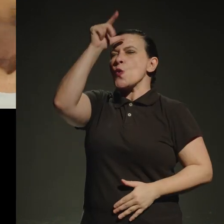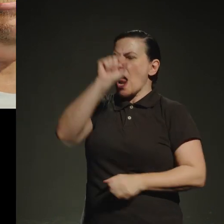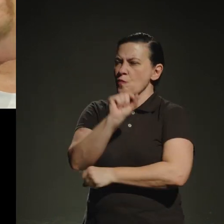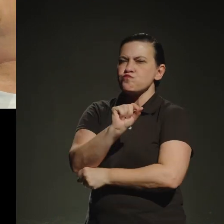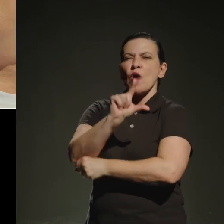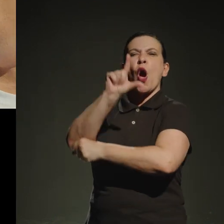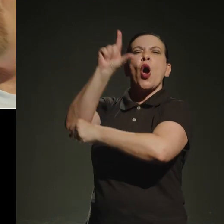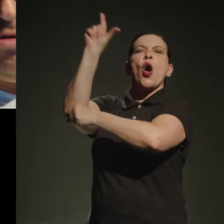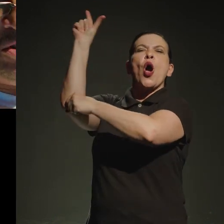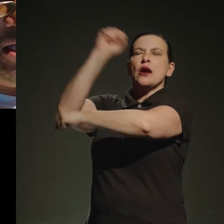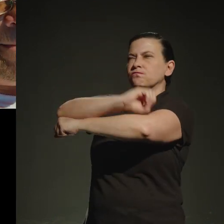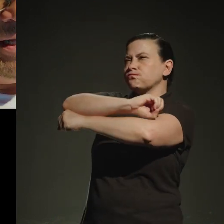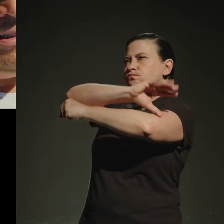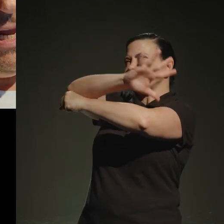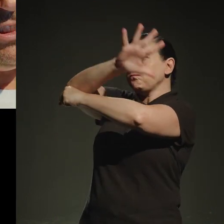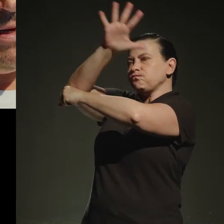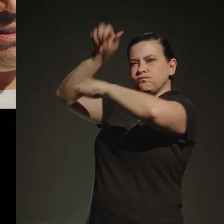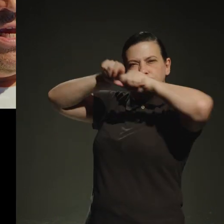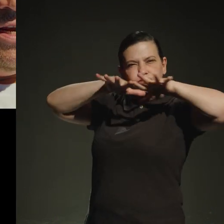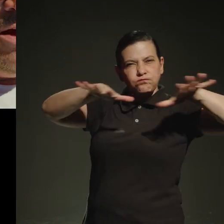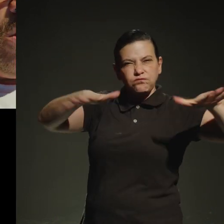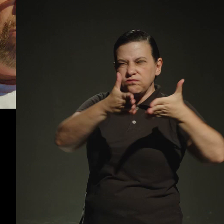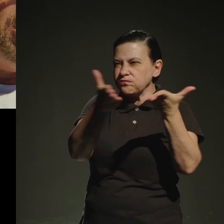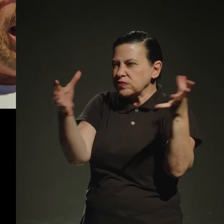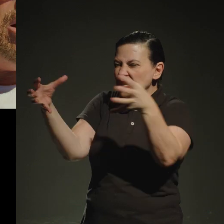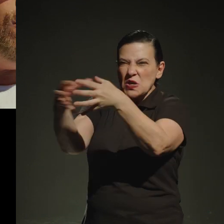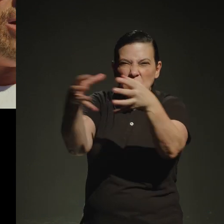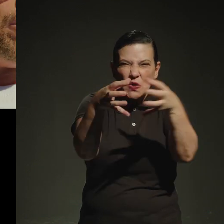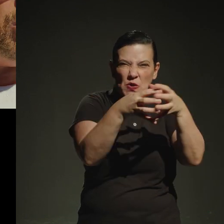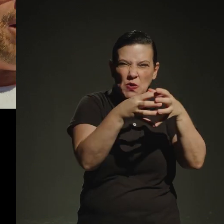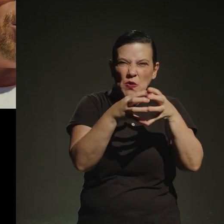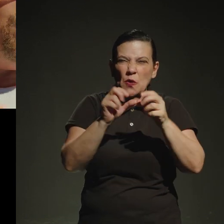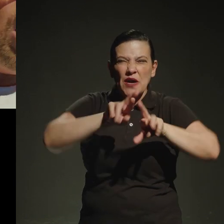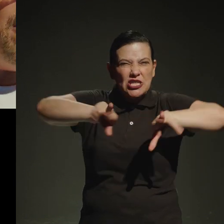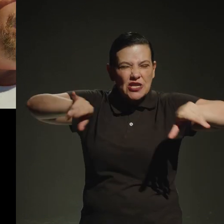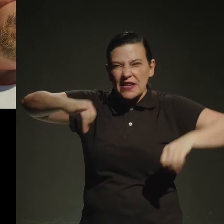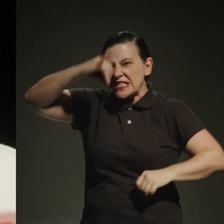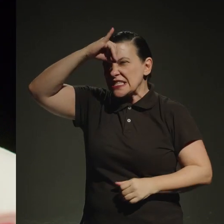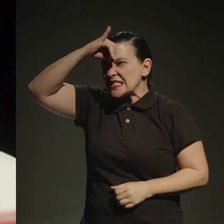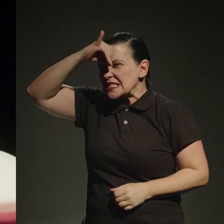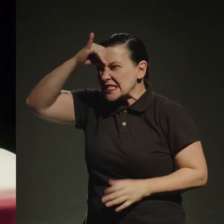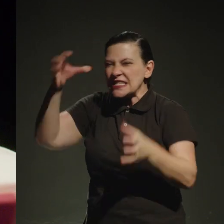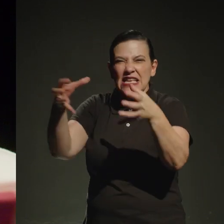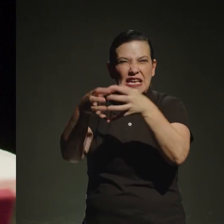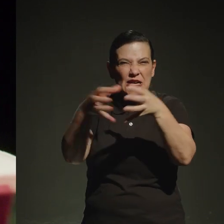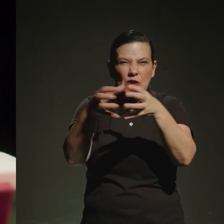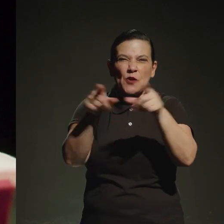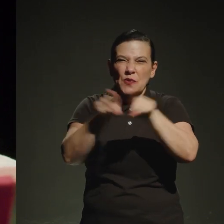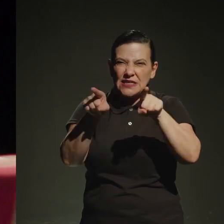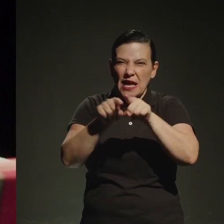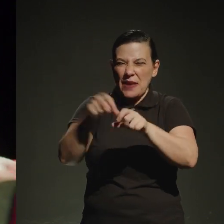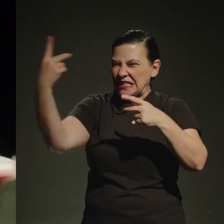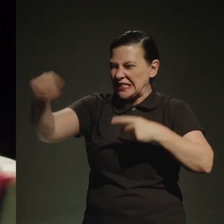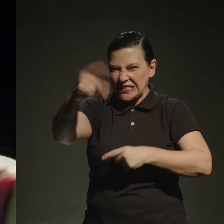Gentalha das trevas, ogros e abantesmas, não ouseis vos aproximar de Moá. Hei de resistir até o